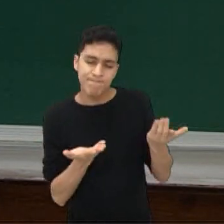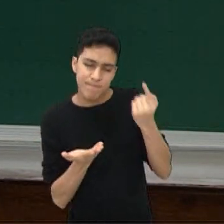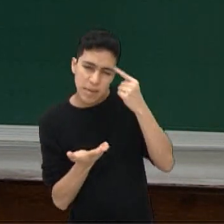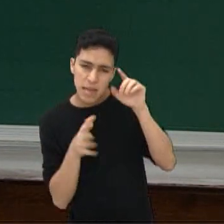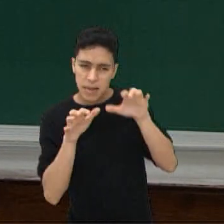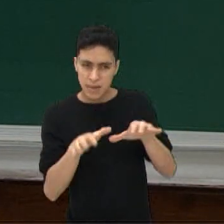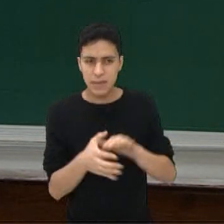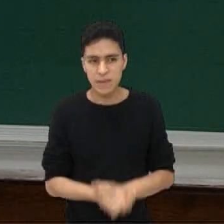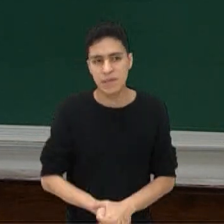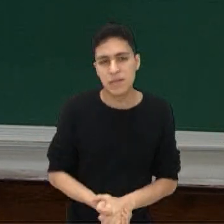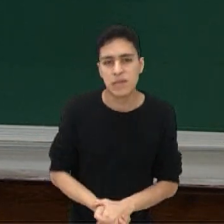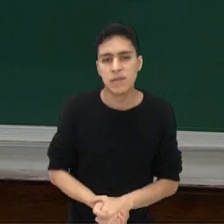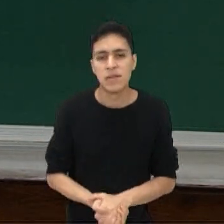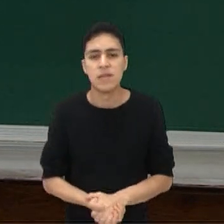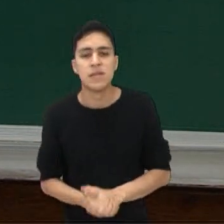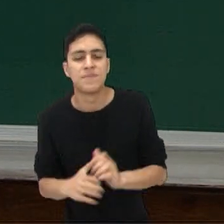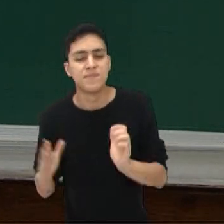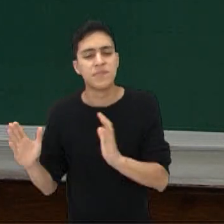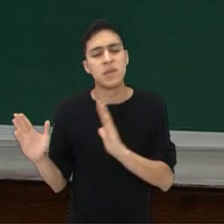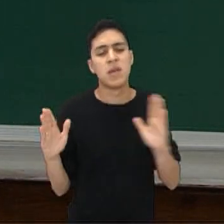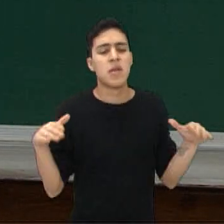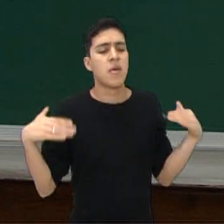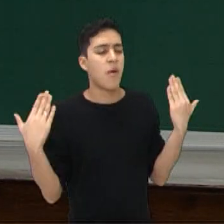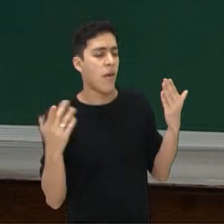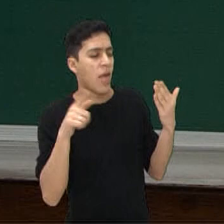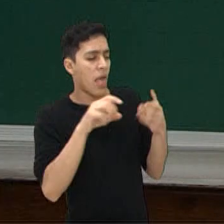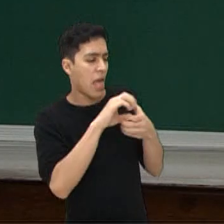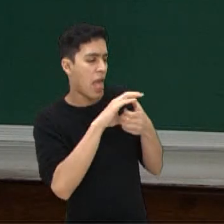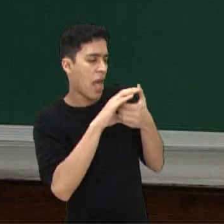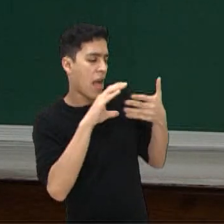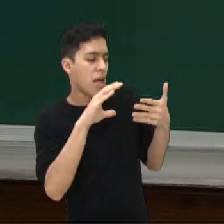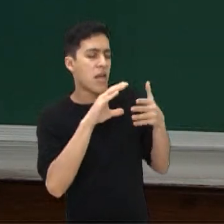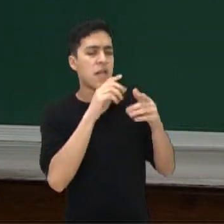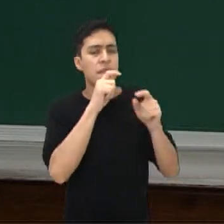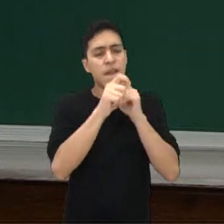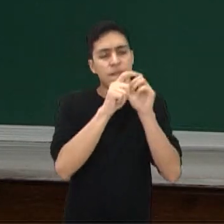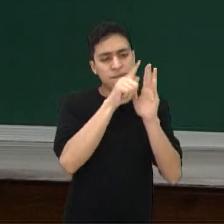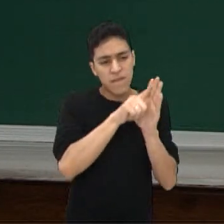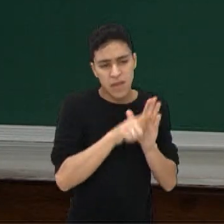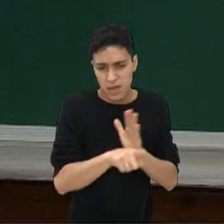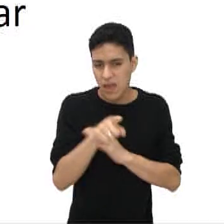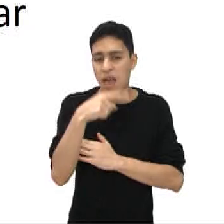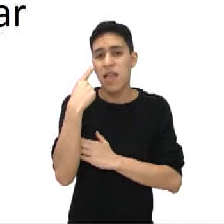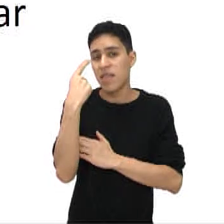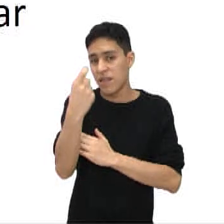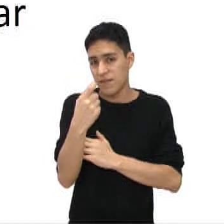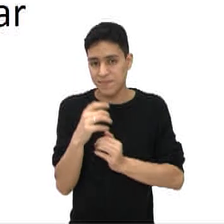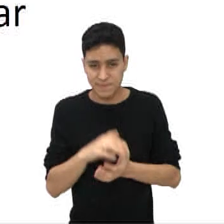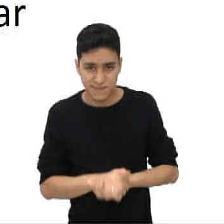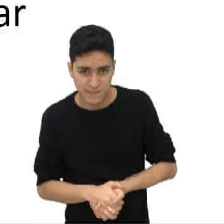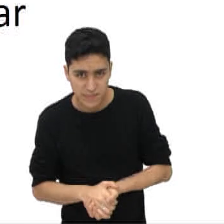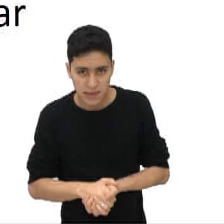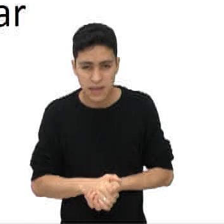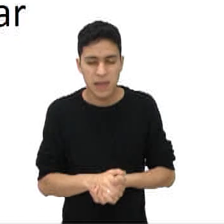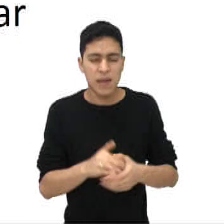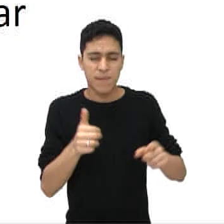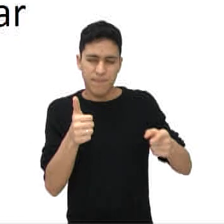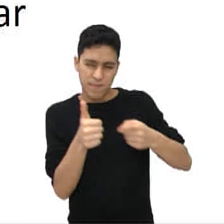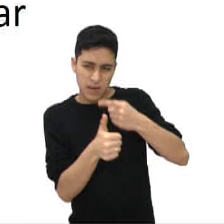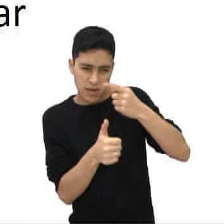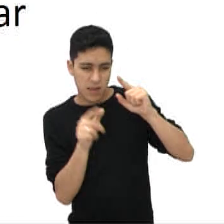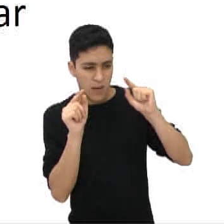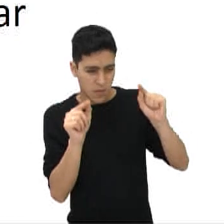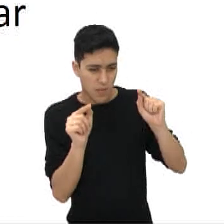nisso daí. Então, quais são as características de uma entrevista, né? Bem interessante. Primeiro, a presença